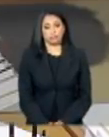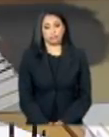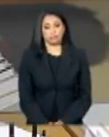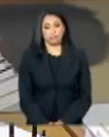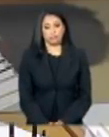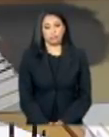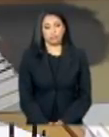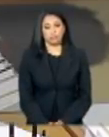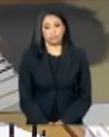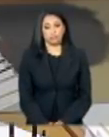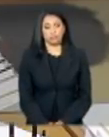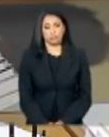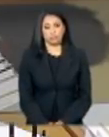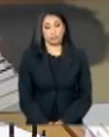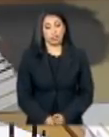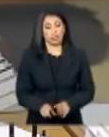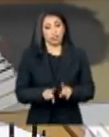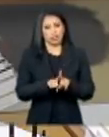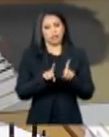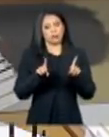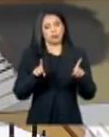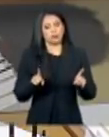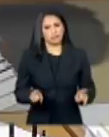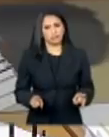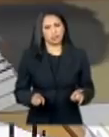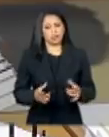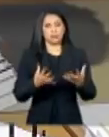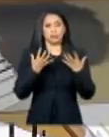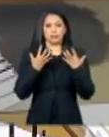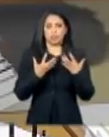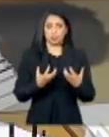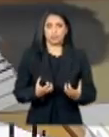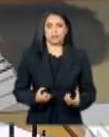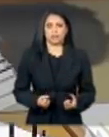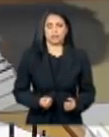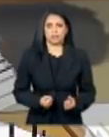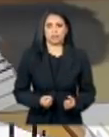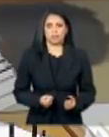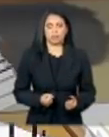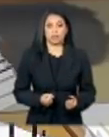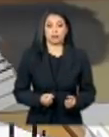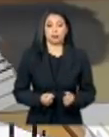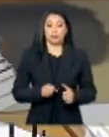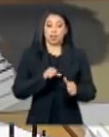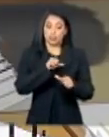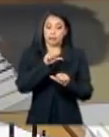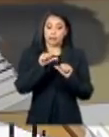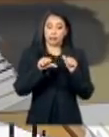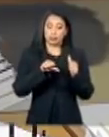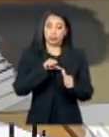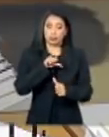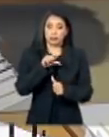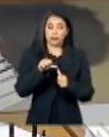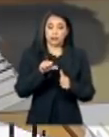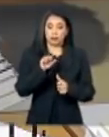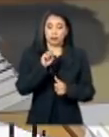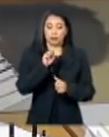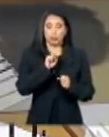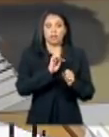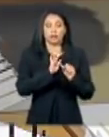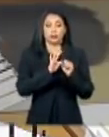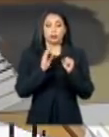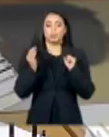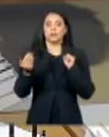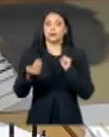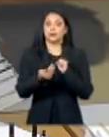admitamos a transformação do supremo e órgão simplesmente